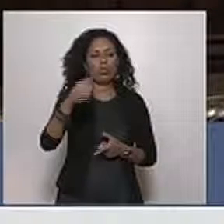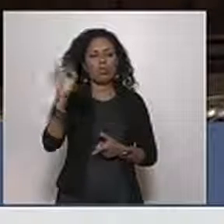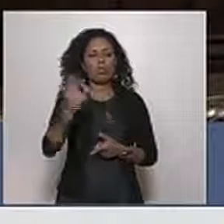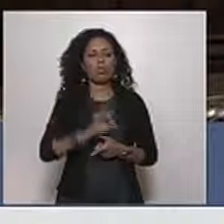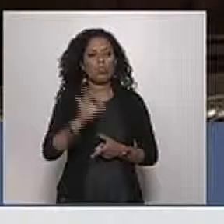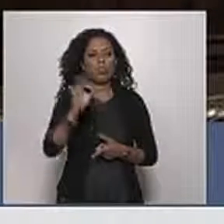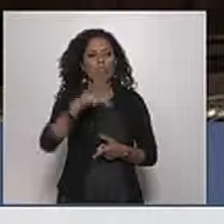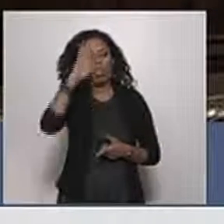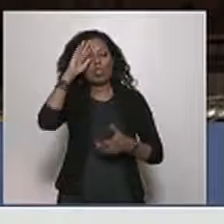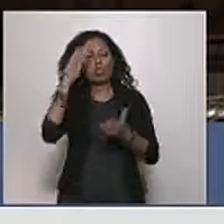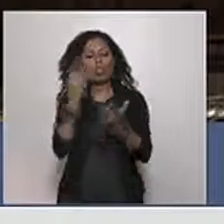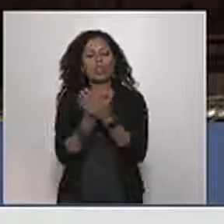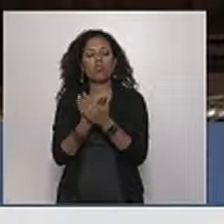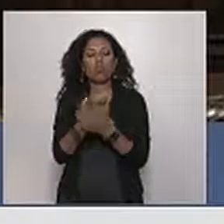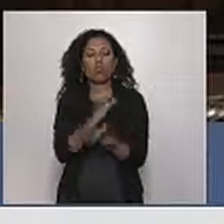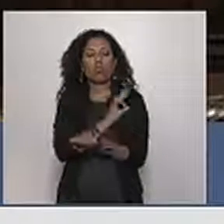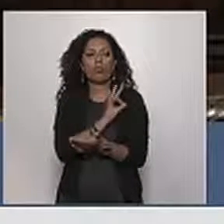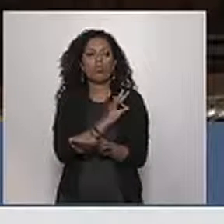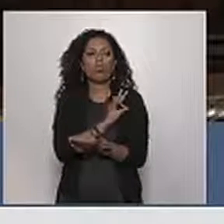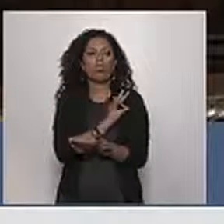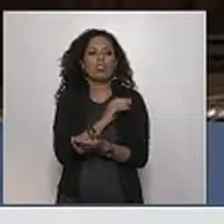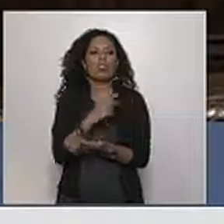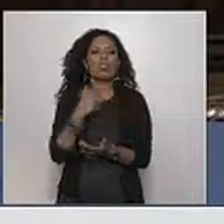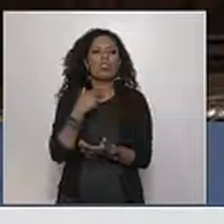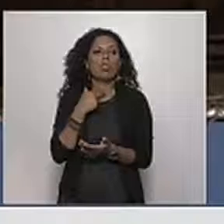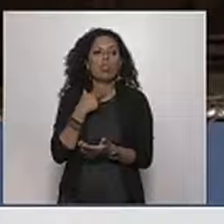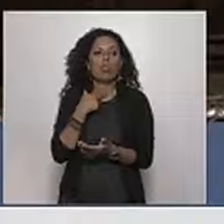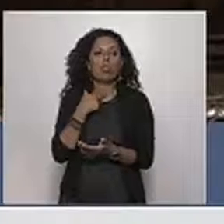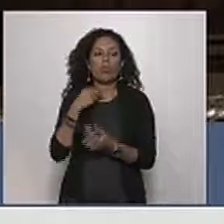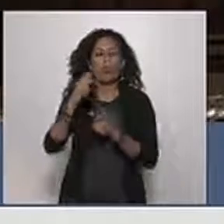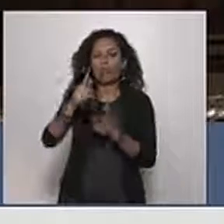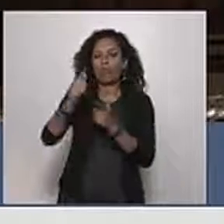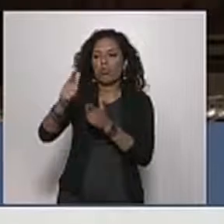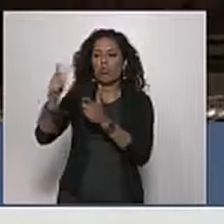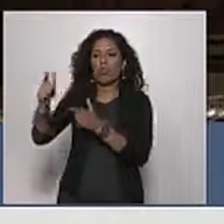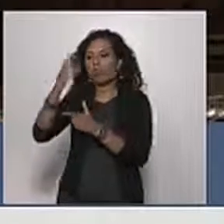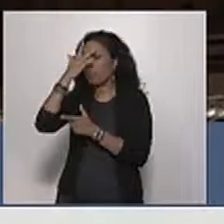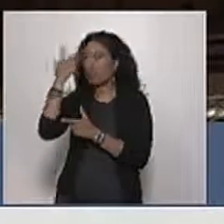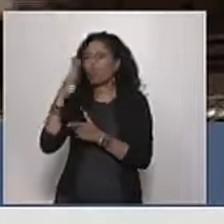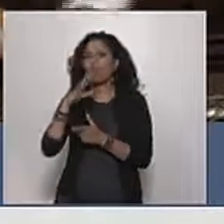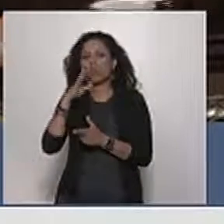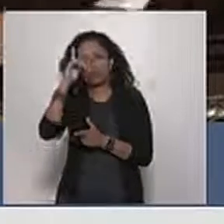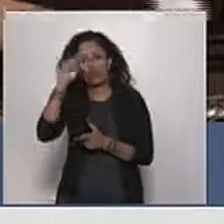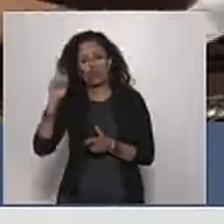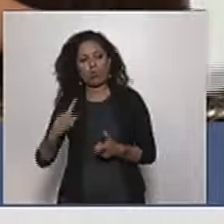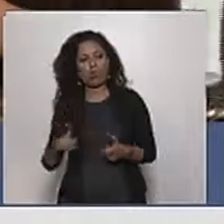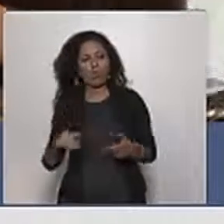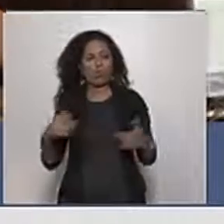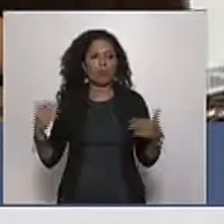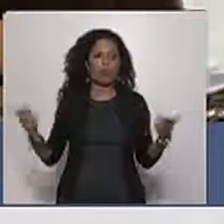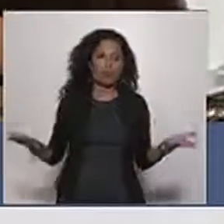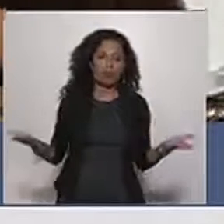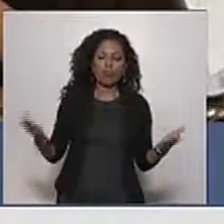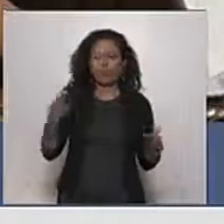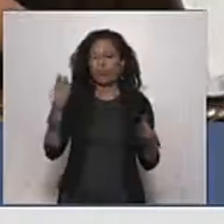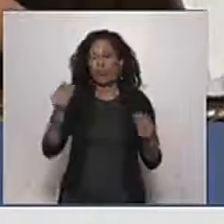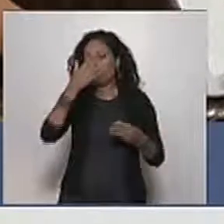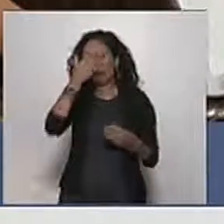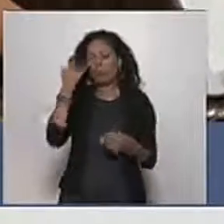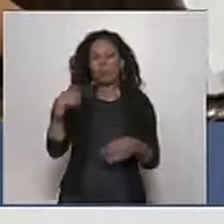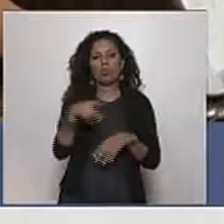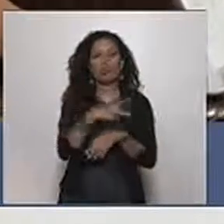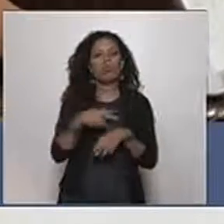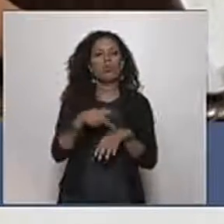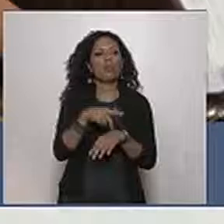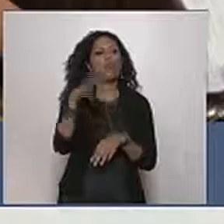81% acredita que a polícia não pode ter liberdade para atirar em suspeitos. Ou seja, a maioria dos brasileiros